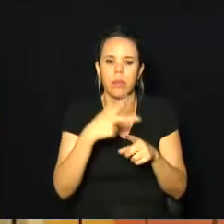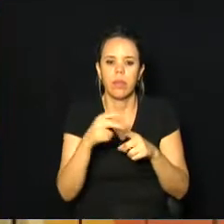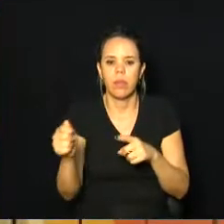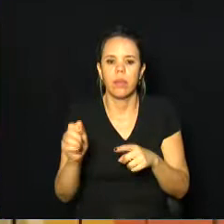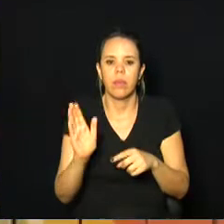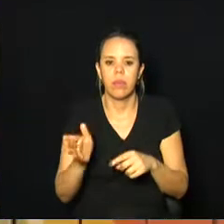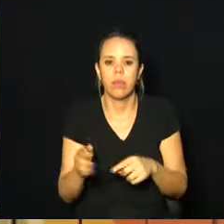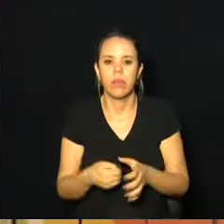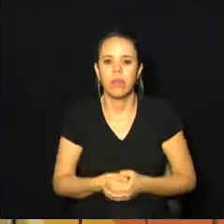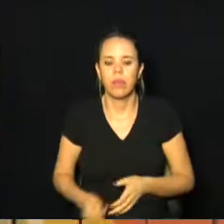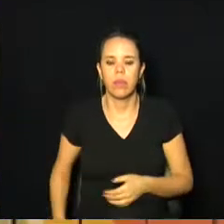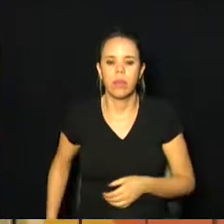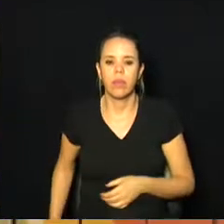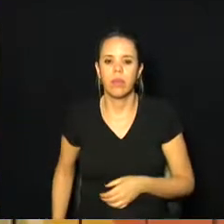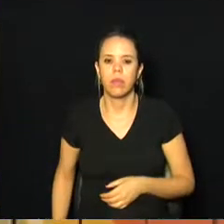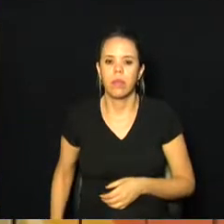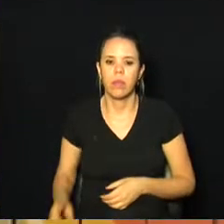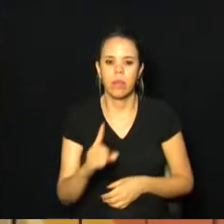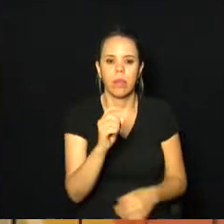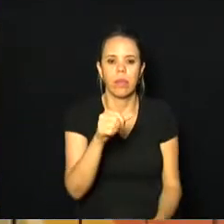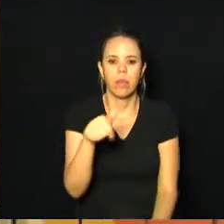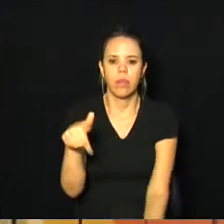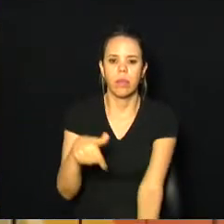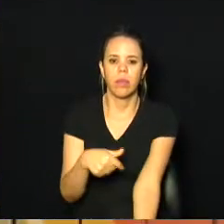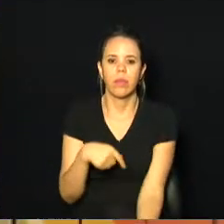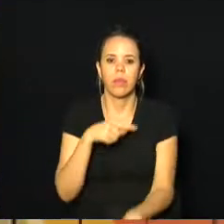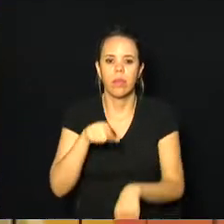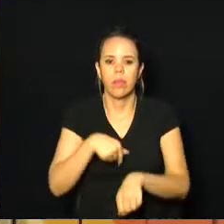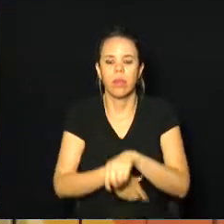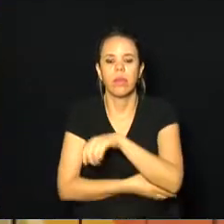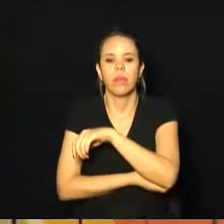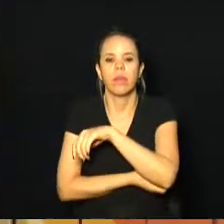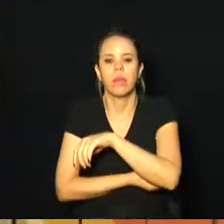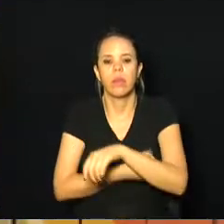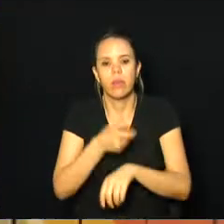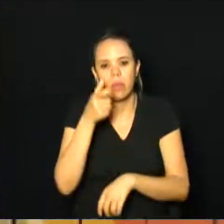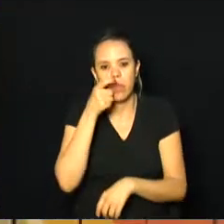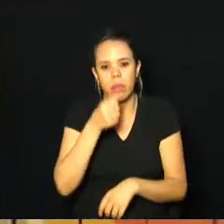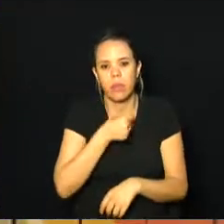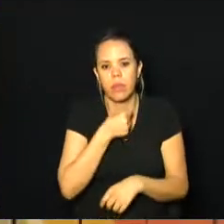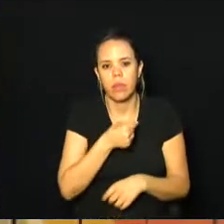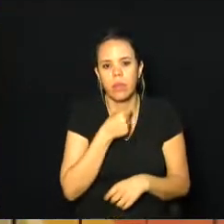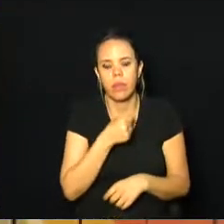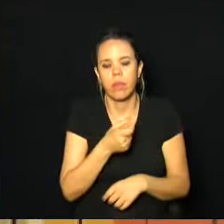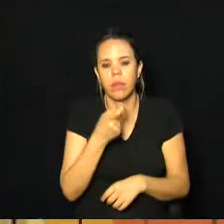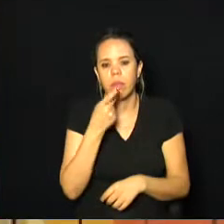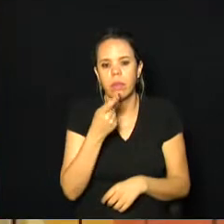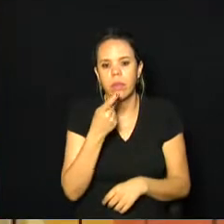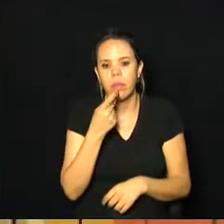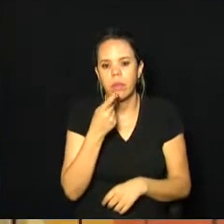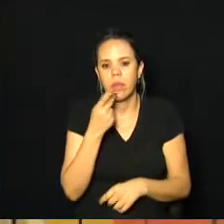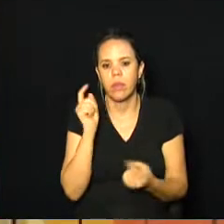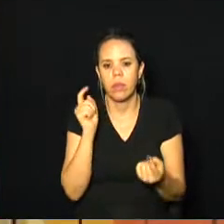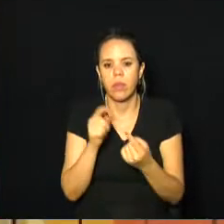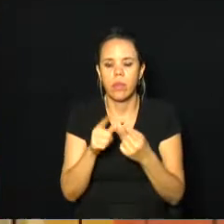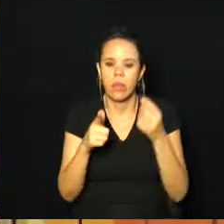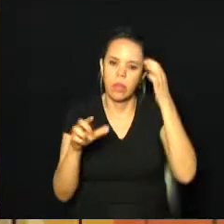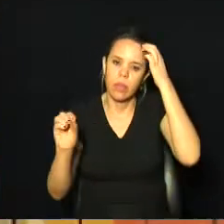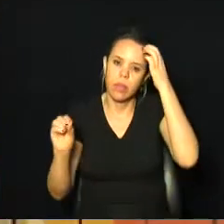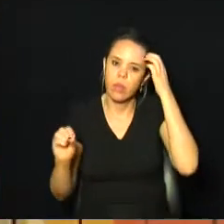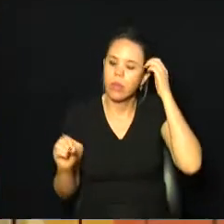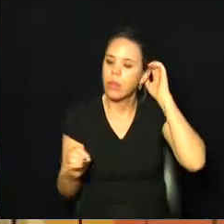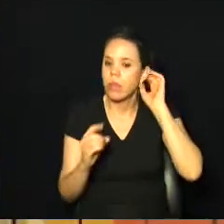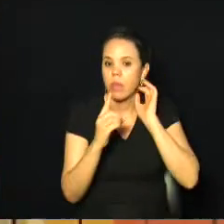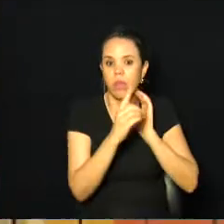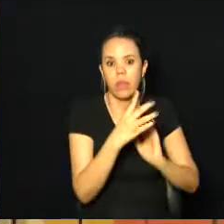atacar a bola a 197 km por hora, porque recentemente eu vi uma reportagem falando que o Leal alcançou